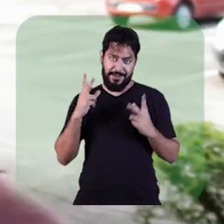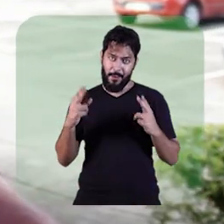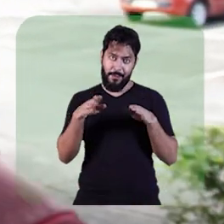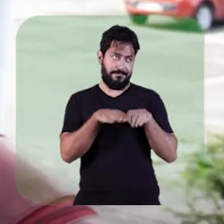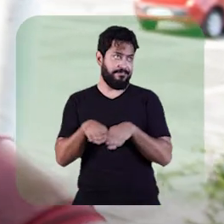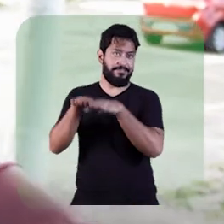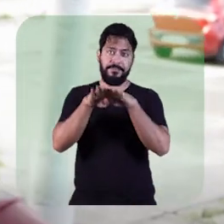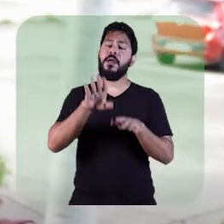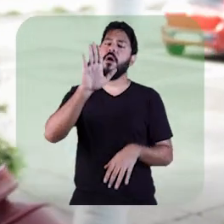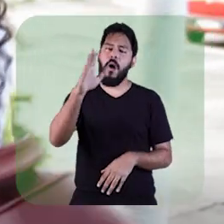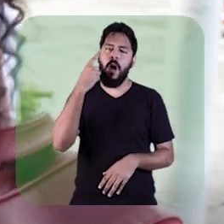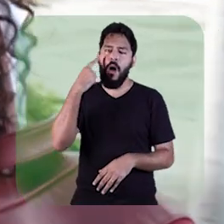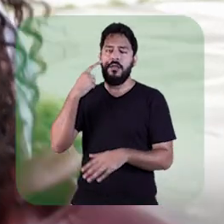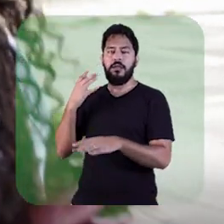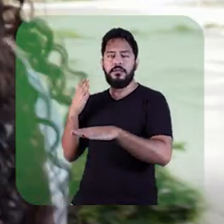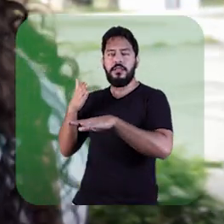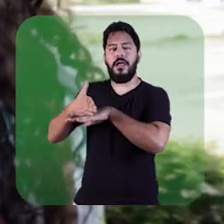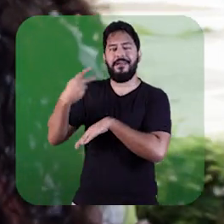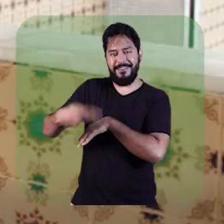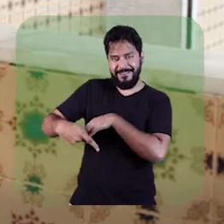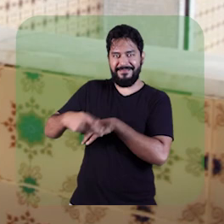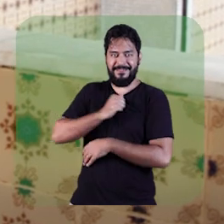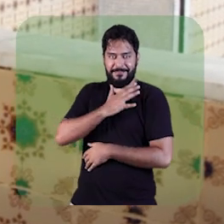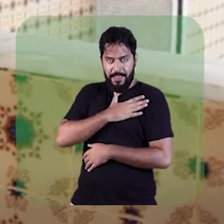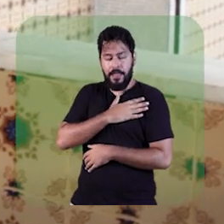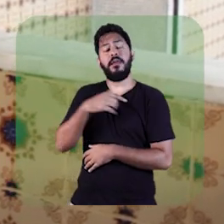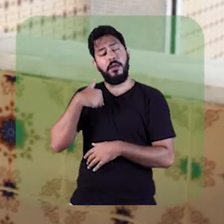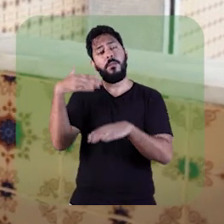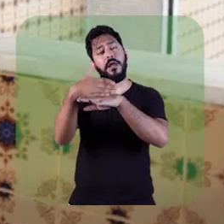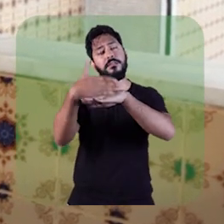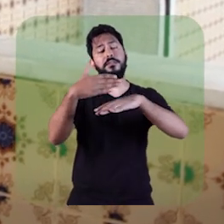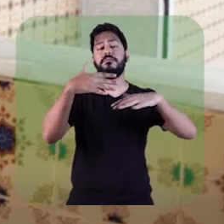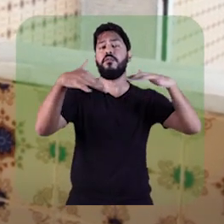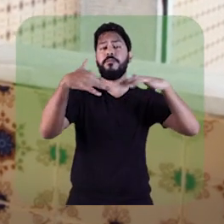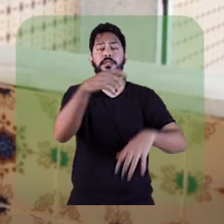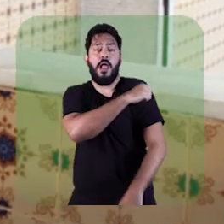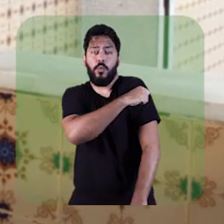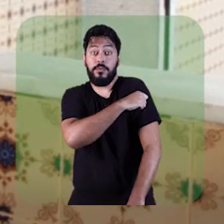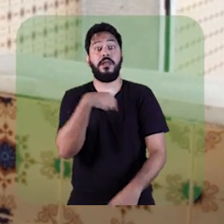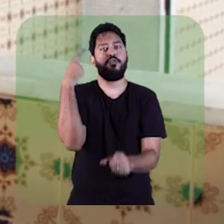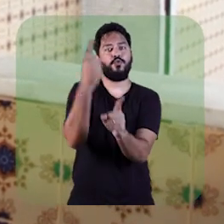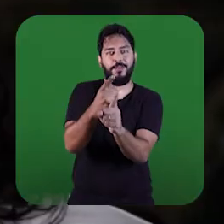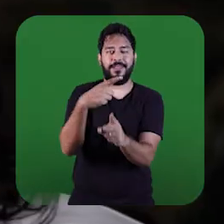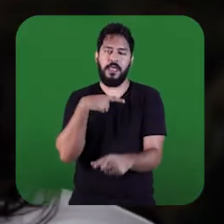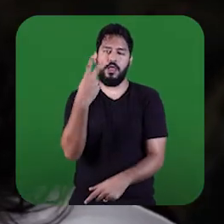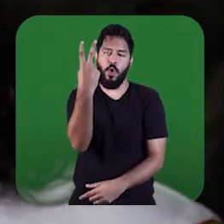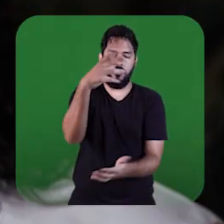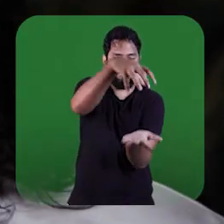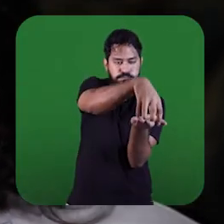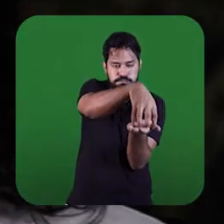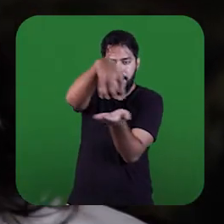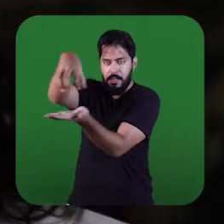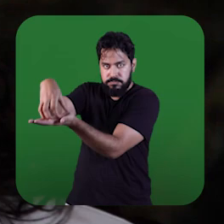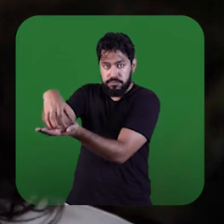aqui no IFPE, eu tenho participado, né, do movimento estudantil. E aí eu descobri que tinha dois núcleos, né,